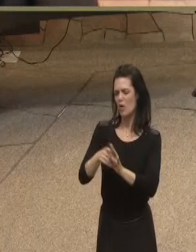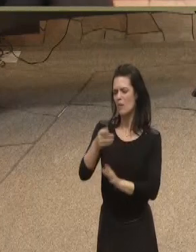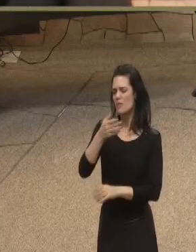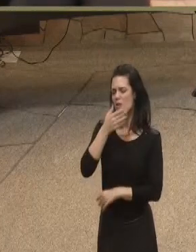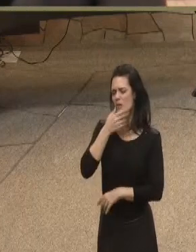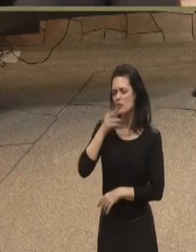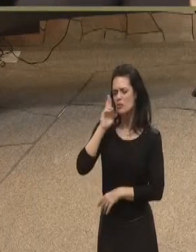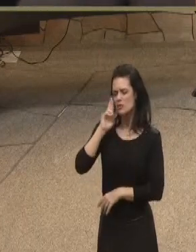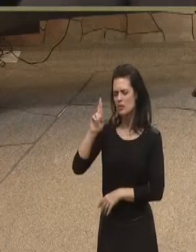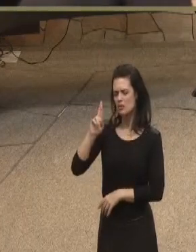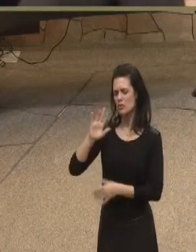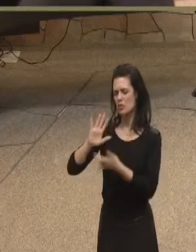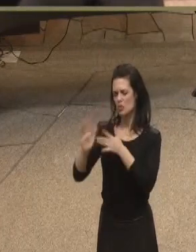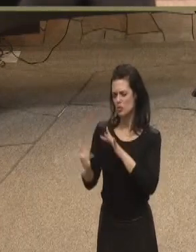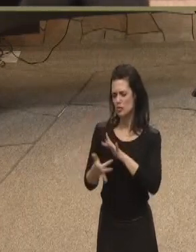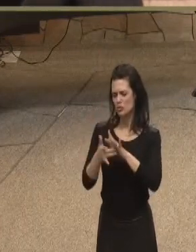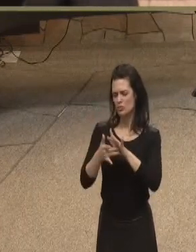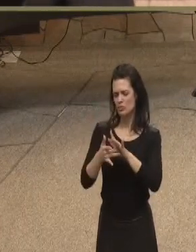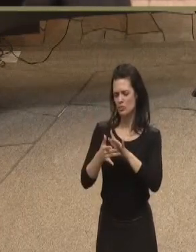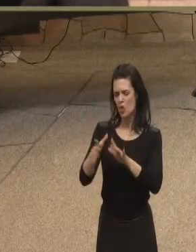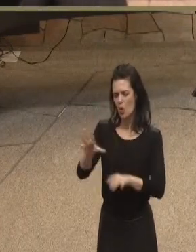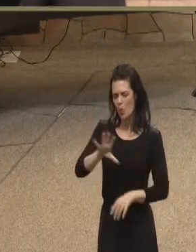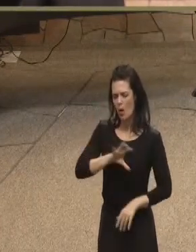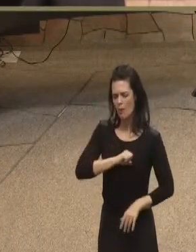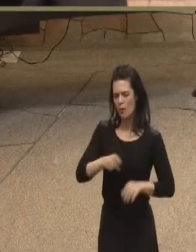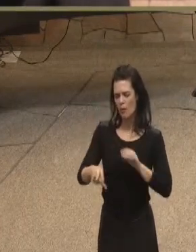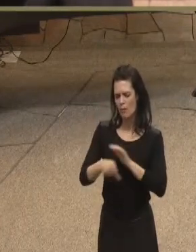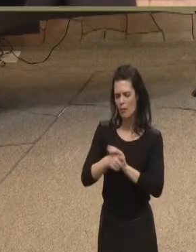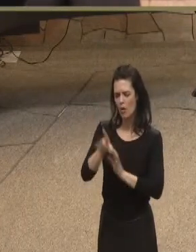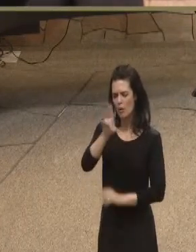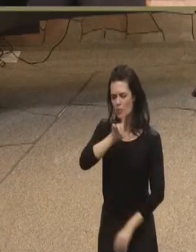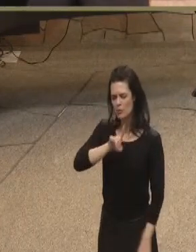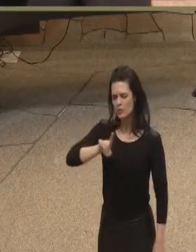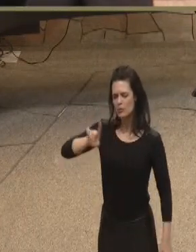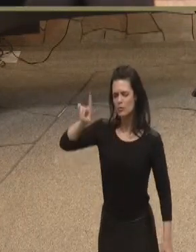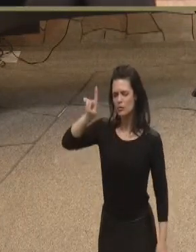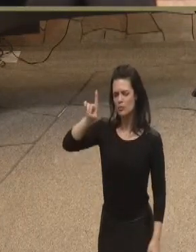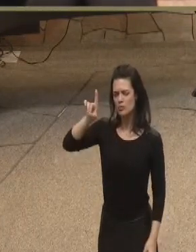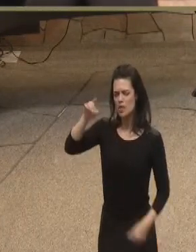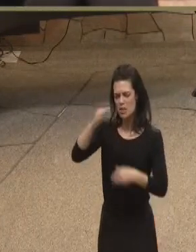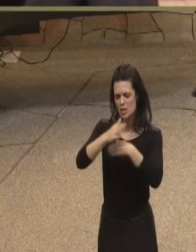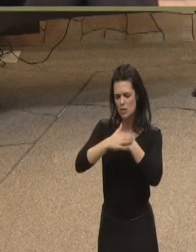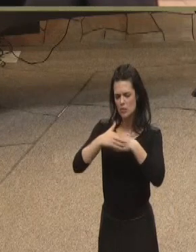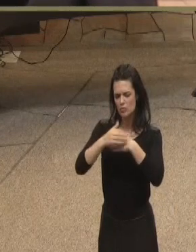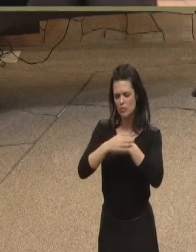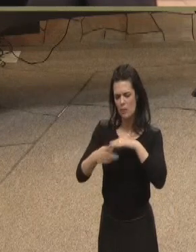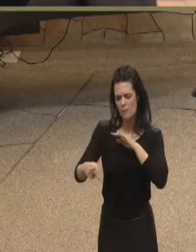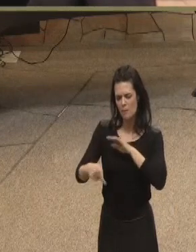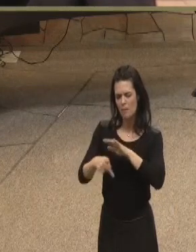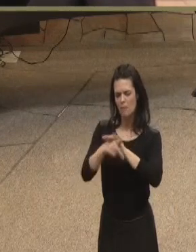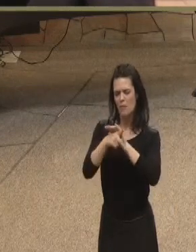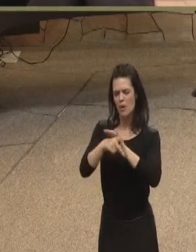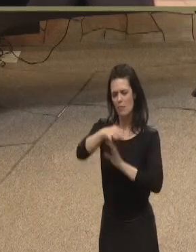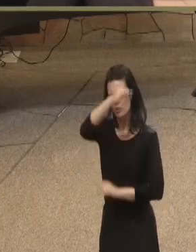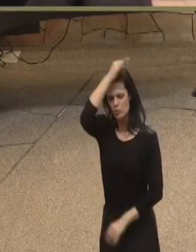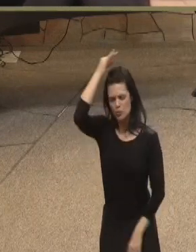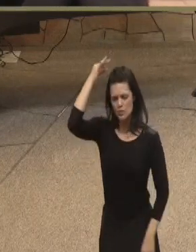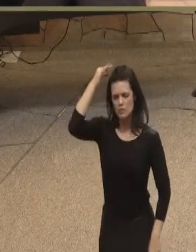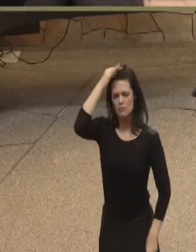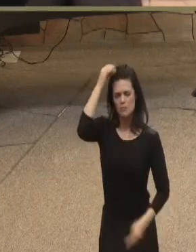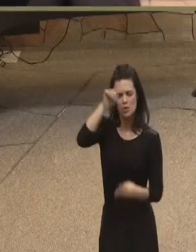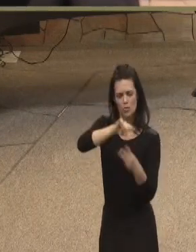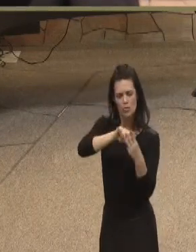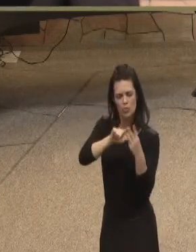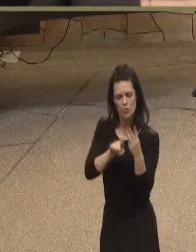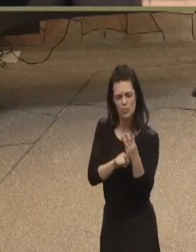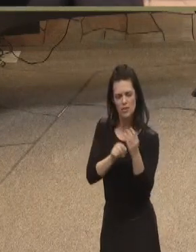Jesus Cristo, o amor de Deus nosso Pai, a comunhão, a direção e a consolação do Espírito Santo sejam